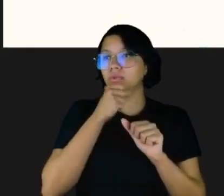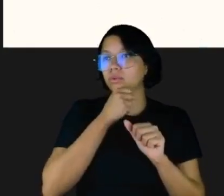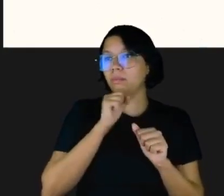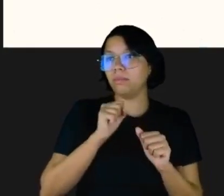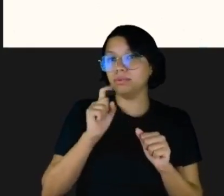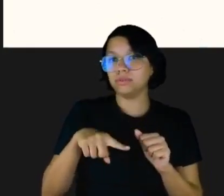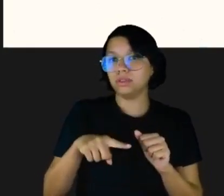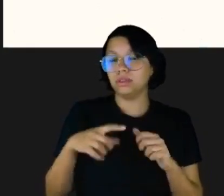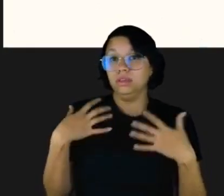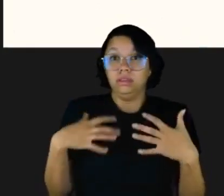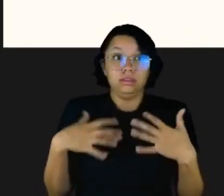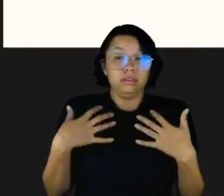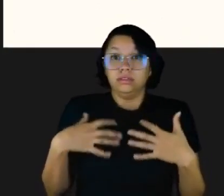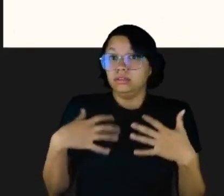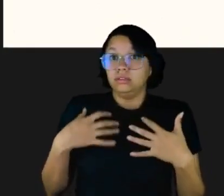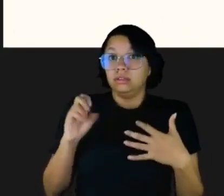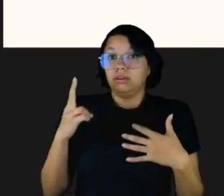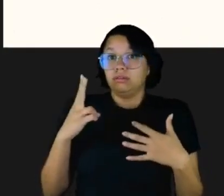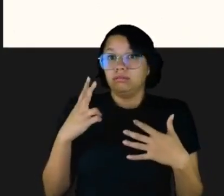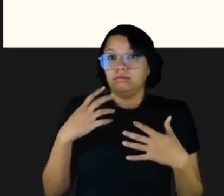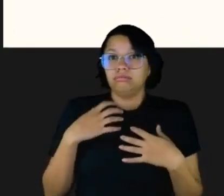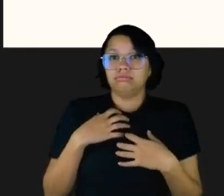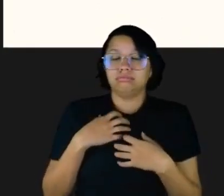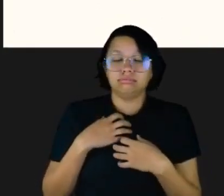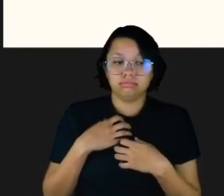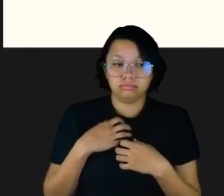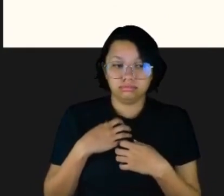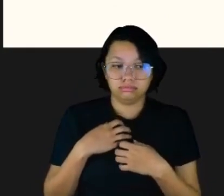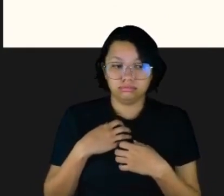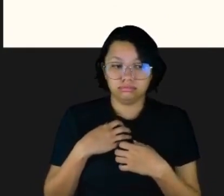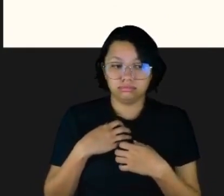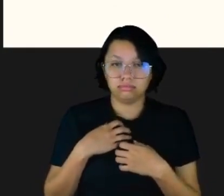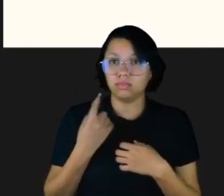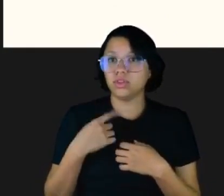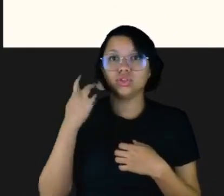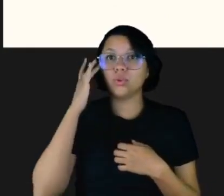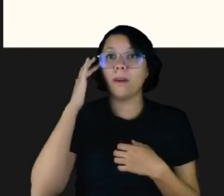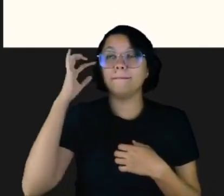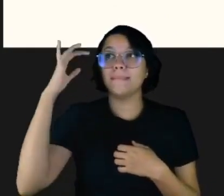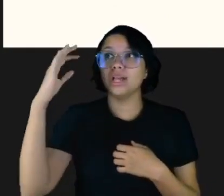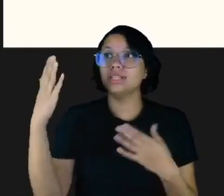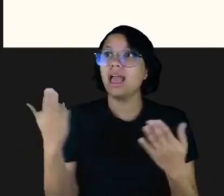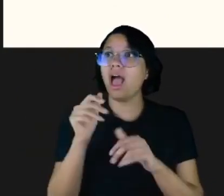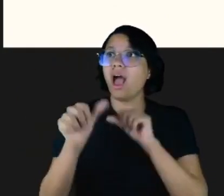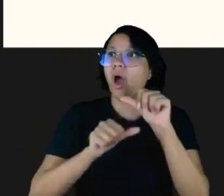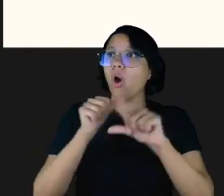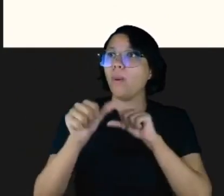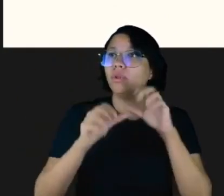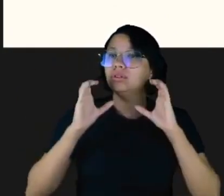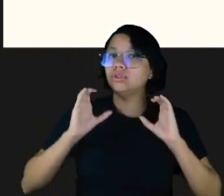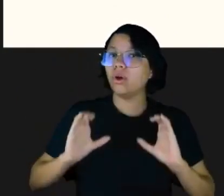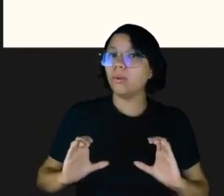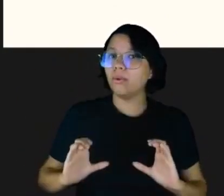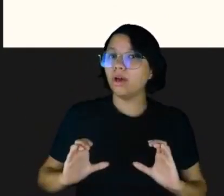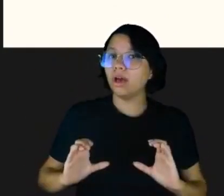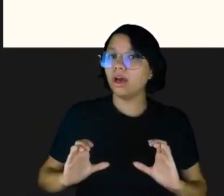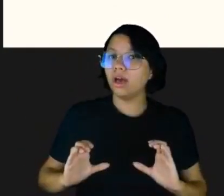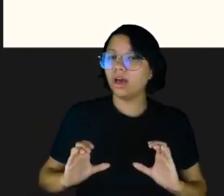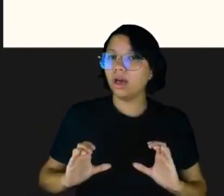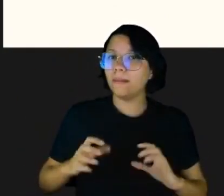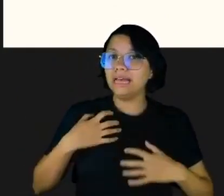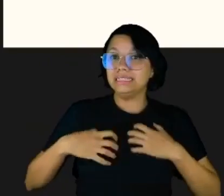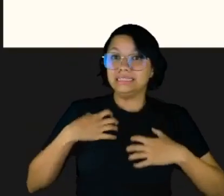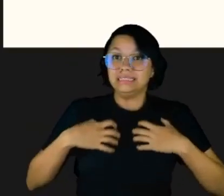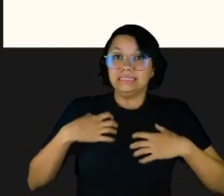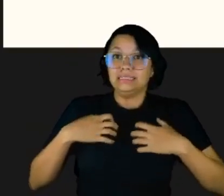muito agitado ou muito apático. E a gente não imagina que essa alteração de comportamento para